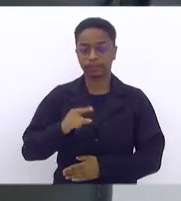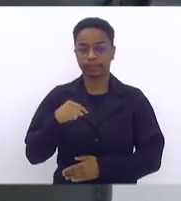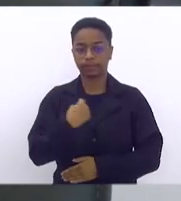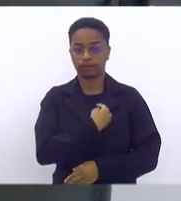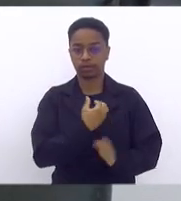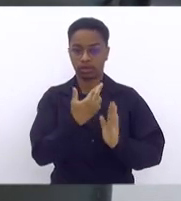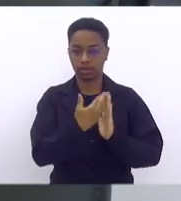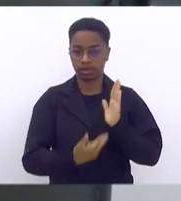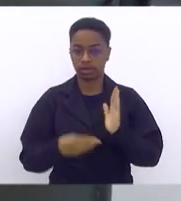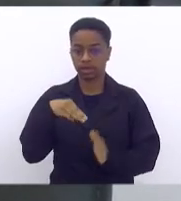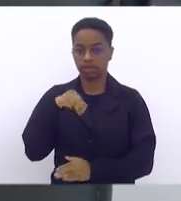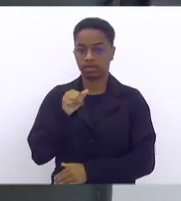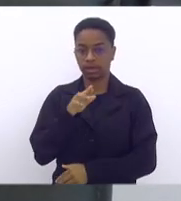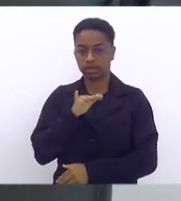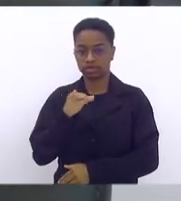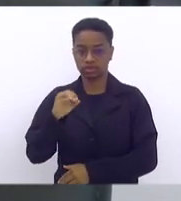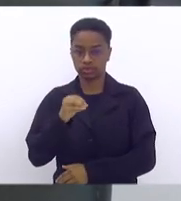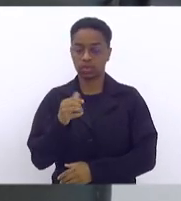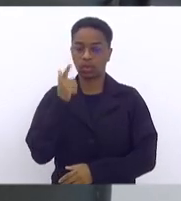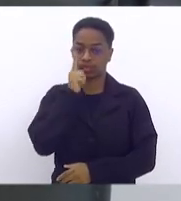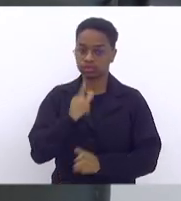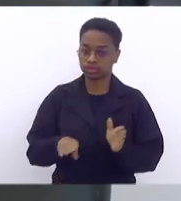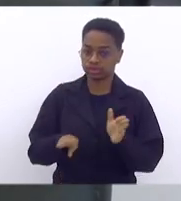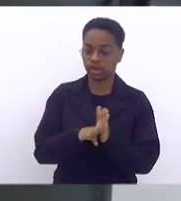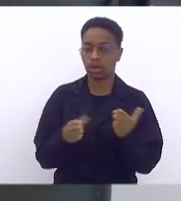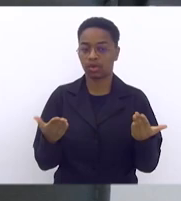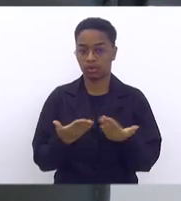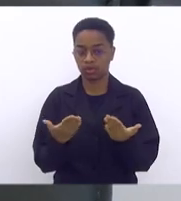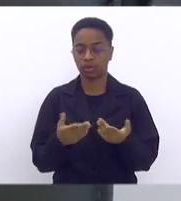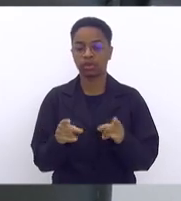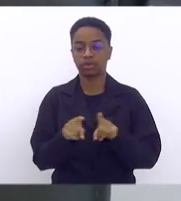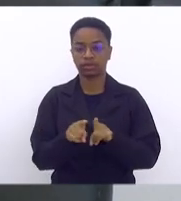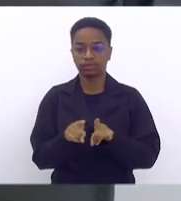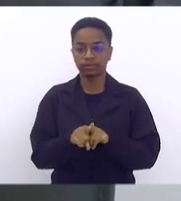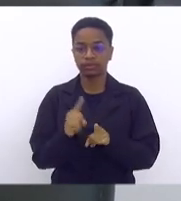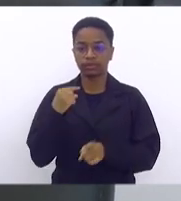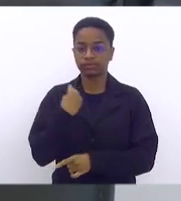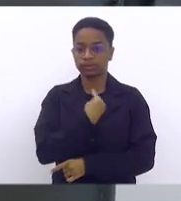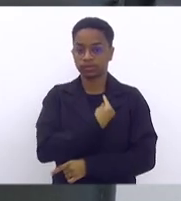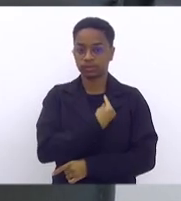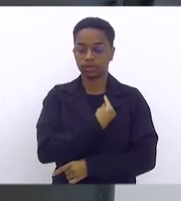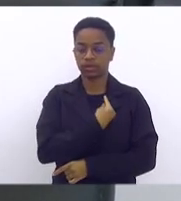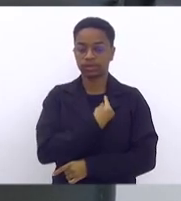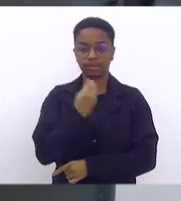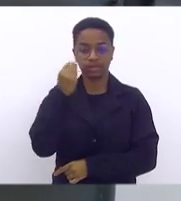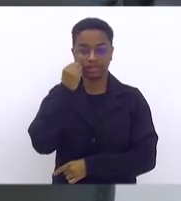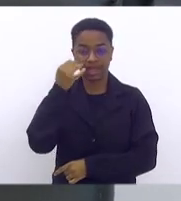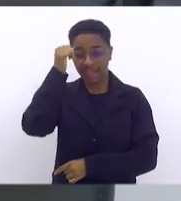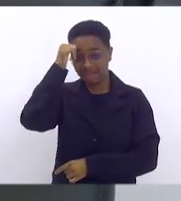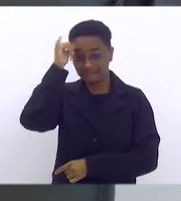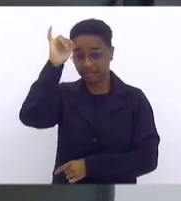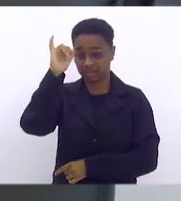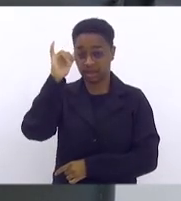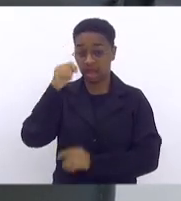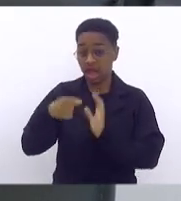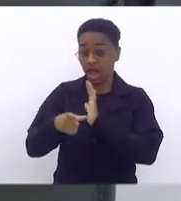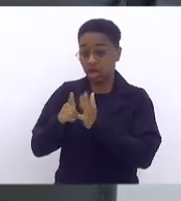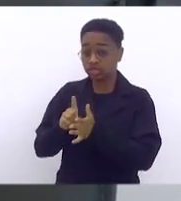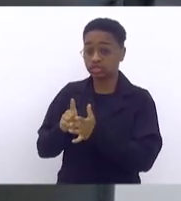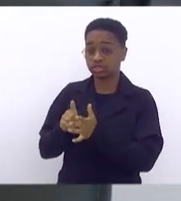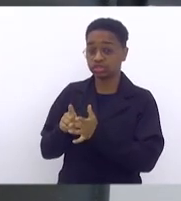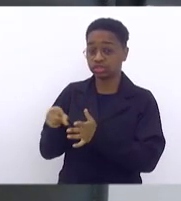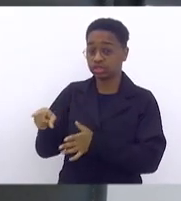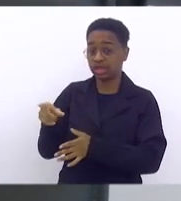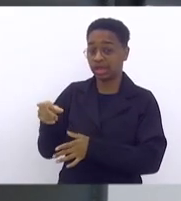relator Márcio Gualberto, que conseguiu chegar, para que a gente também não transforme, antes mesmo de ouvir